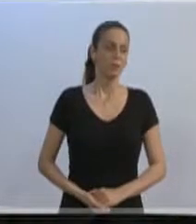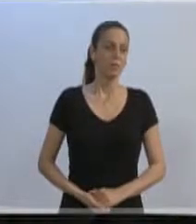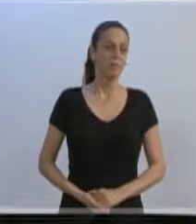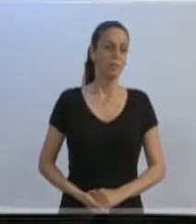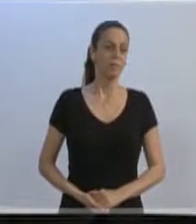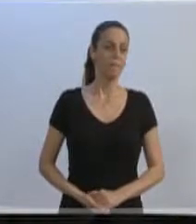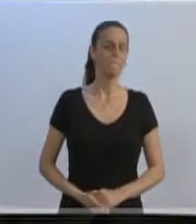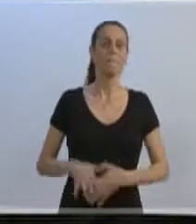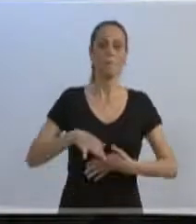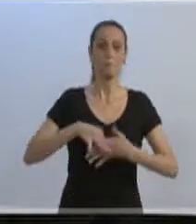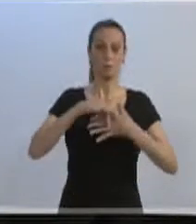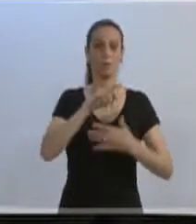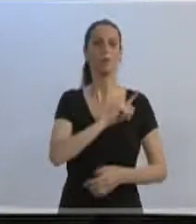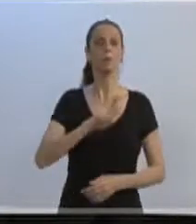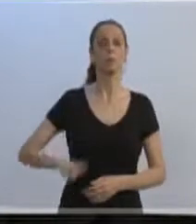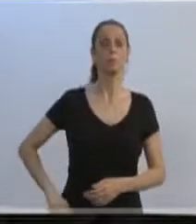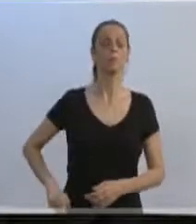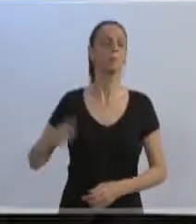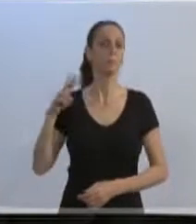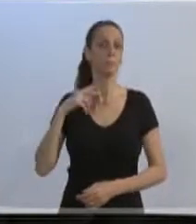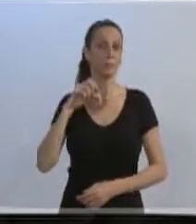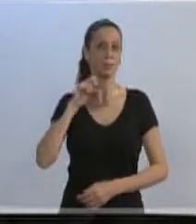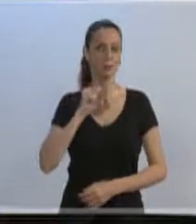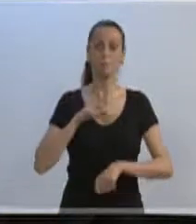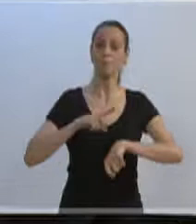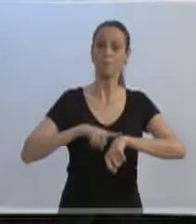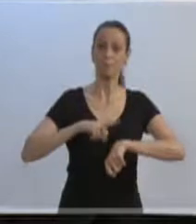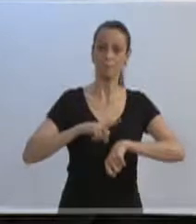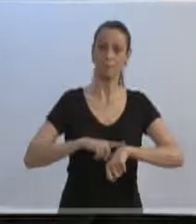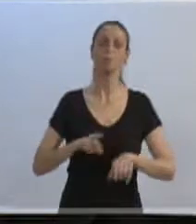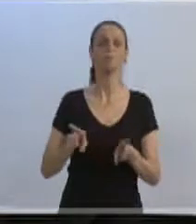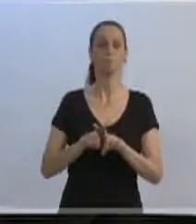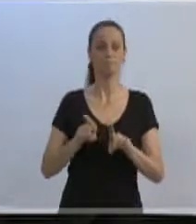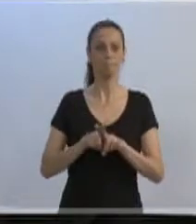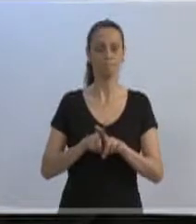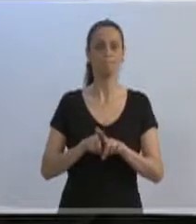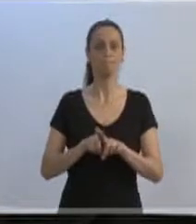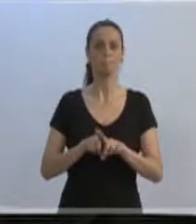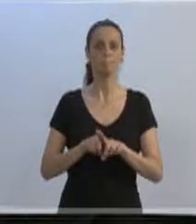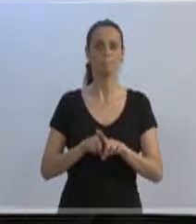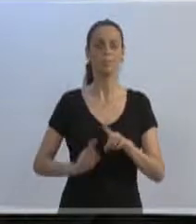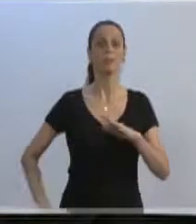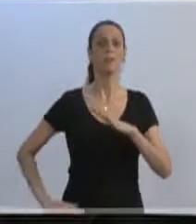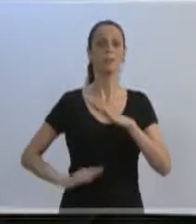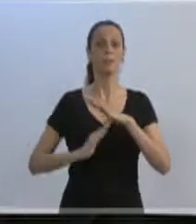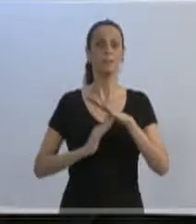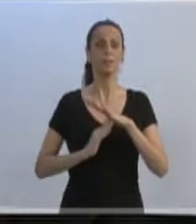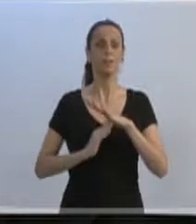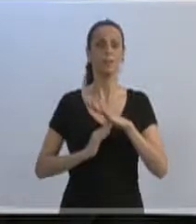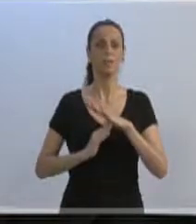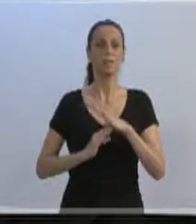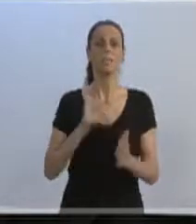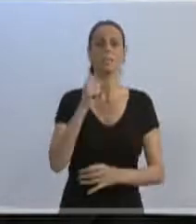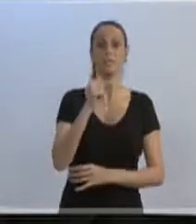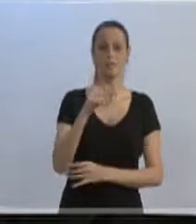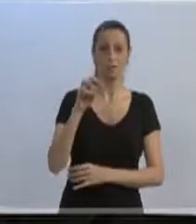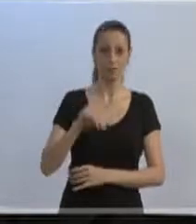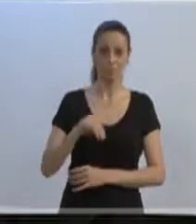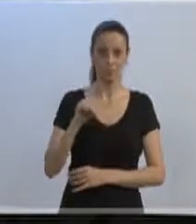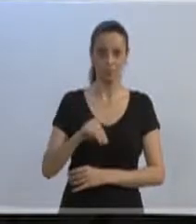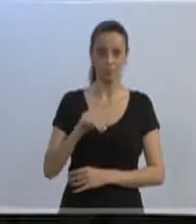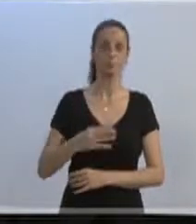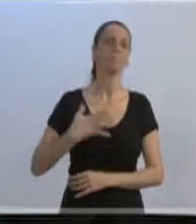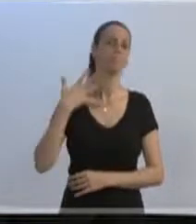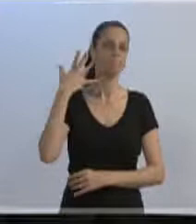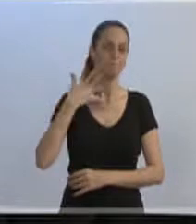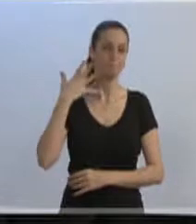líder do governo vereador sílvio zimmermann neste momento também dispõe de um tempo de até sete minutos para